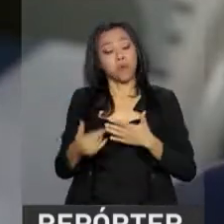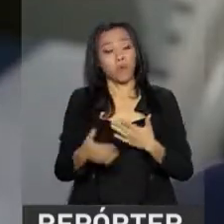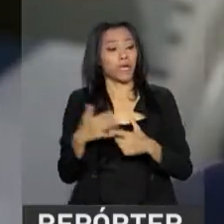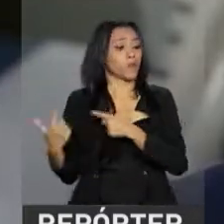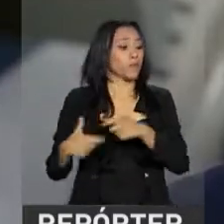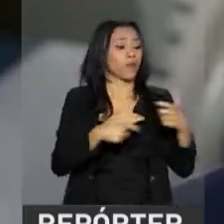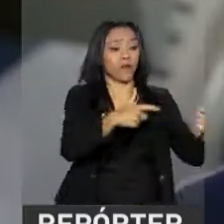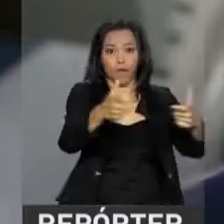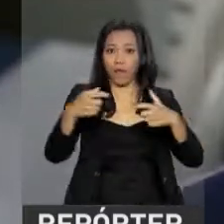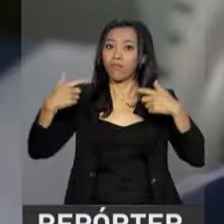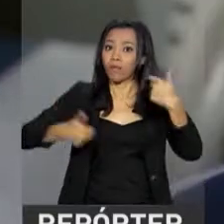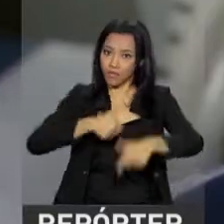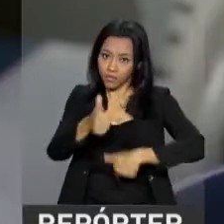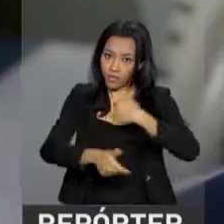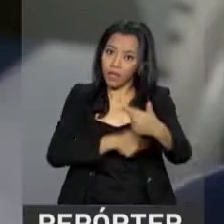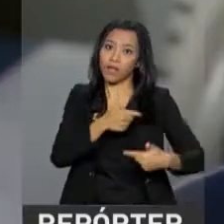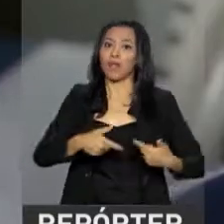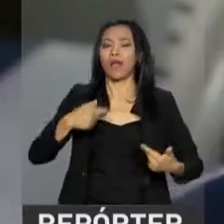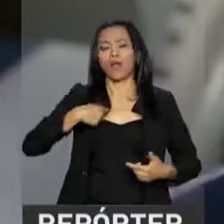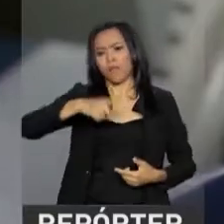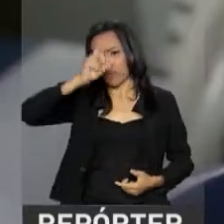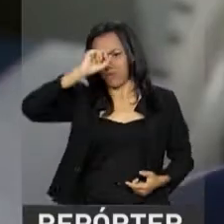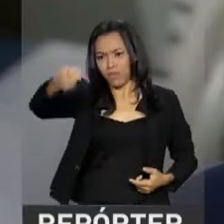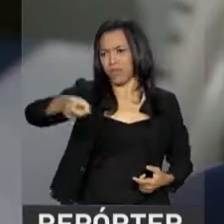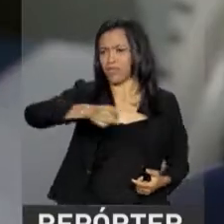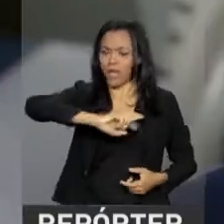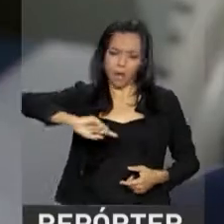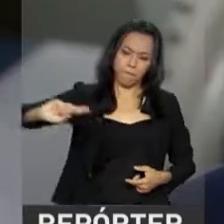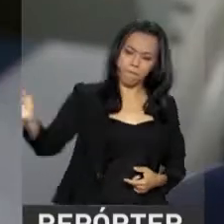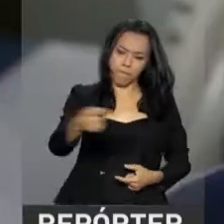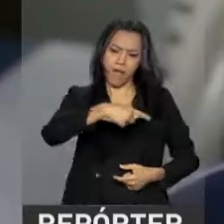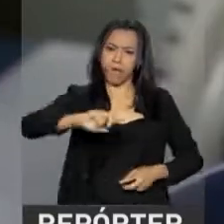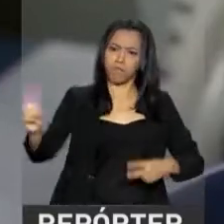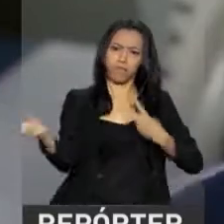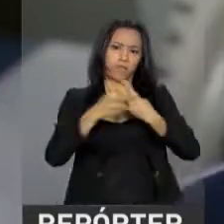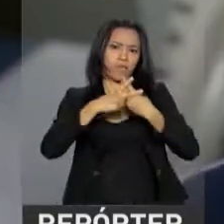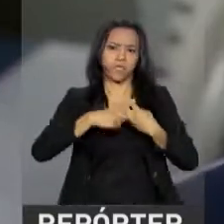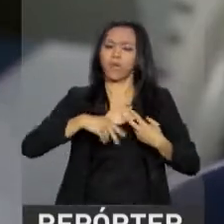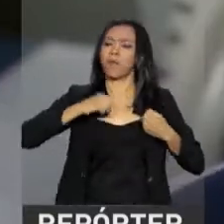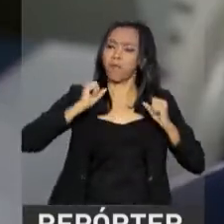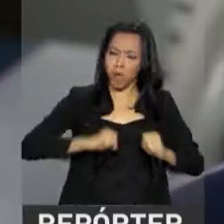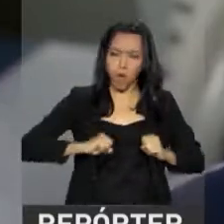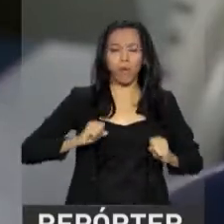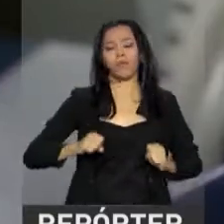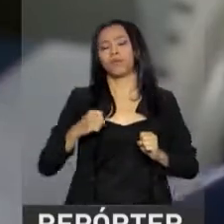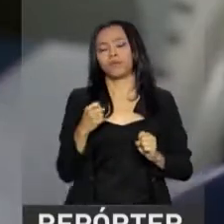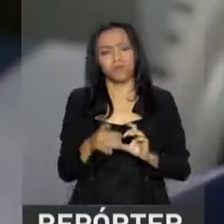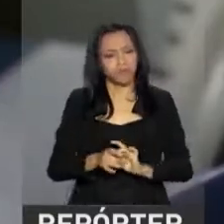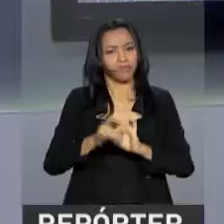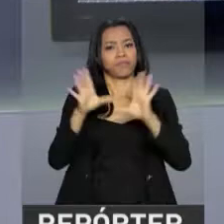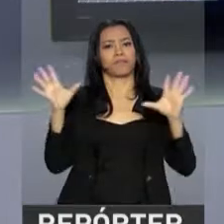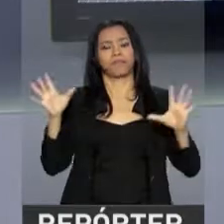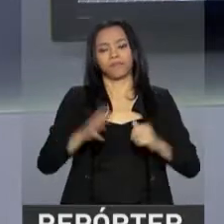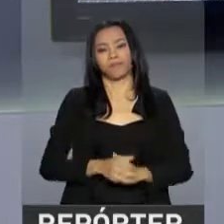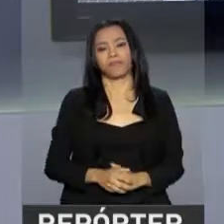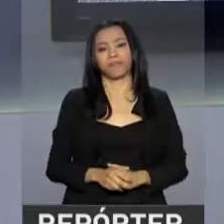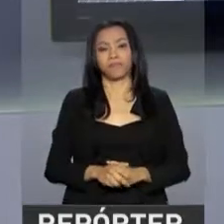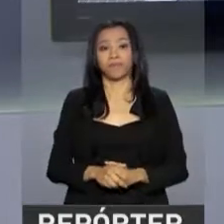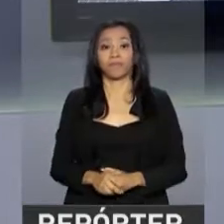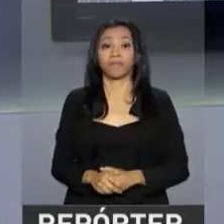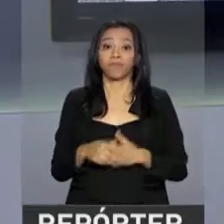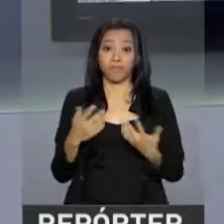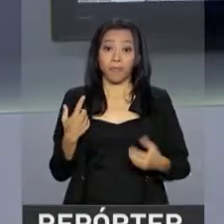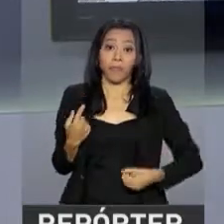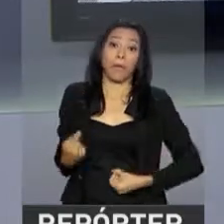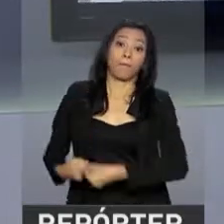podem atuar, as forças policiais podem cumprir mandato em qualquer território, sem que haja um terreno dominado por facções de qualquer tipo.